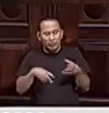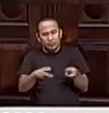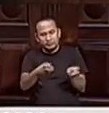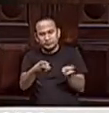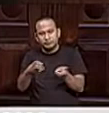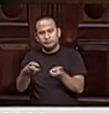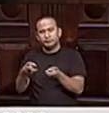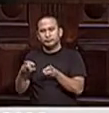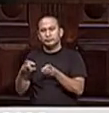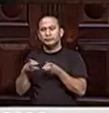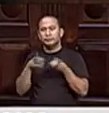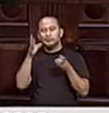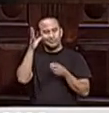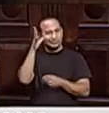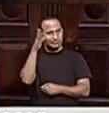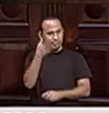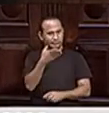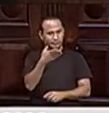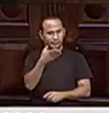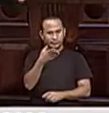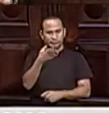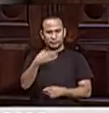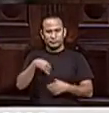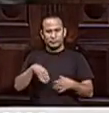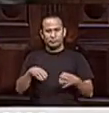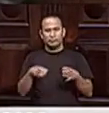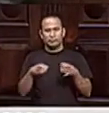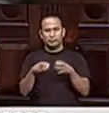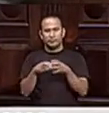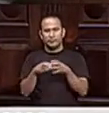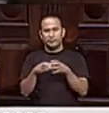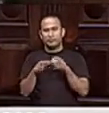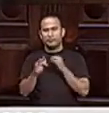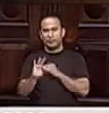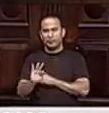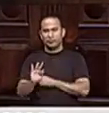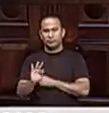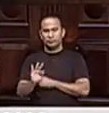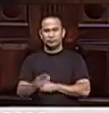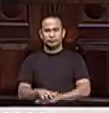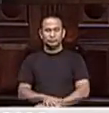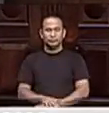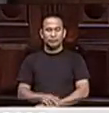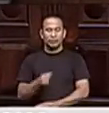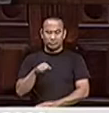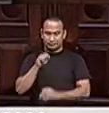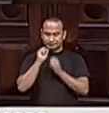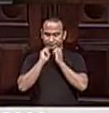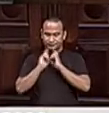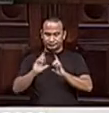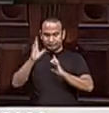observando a decisão do Tribunal Regional Federal, esta